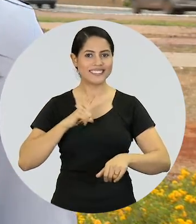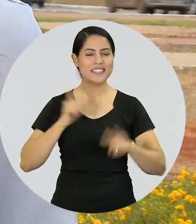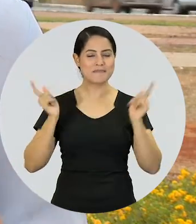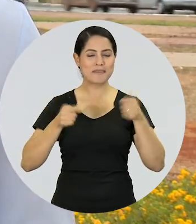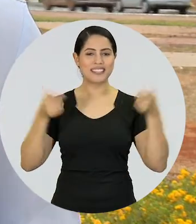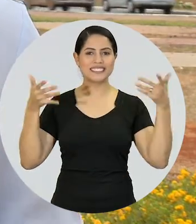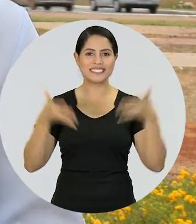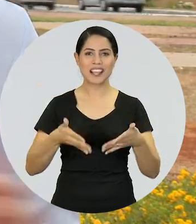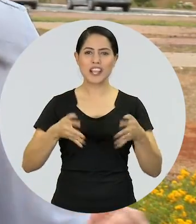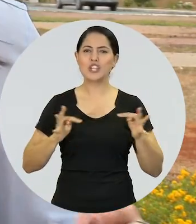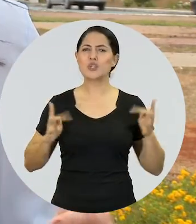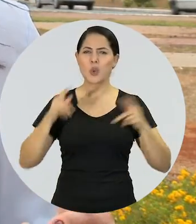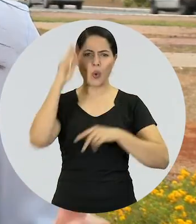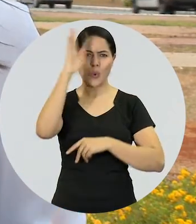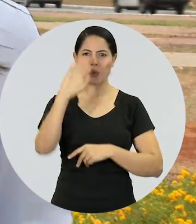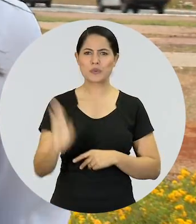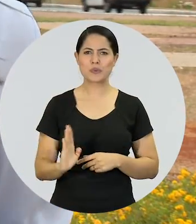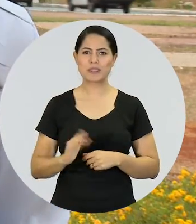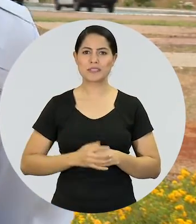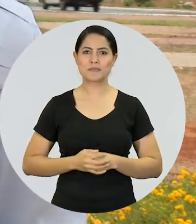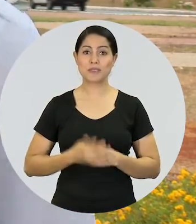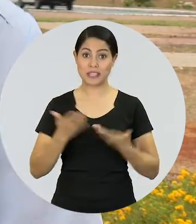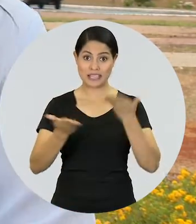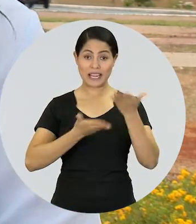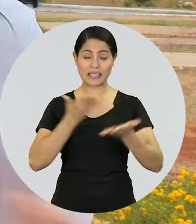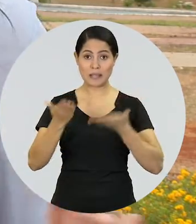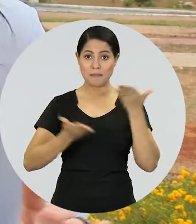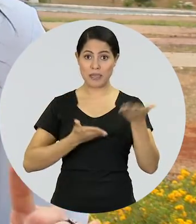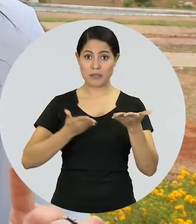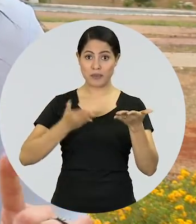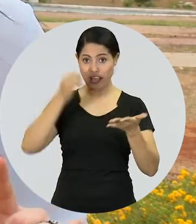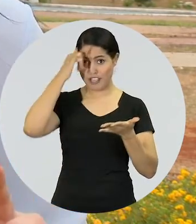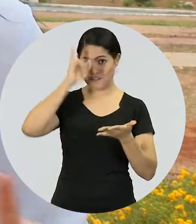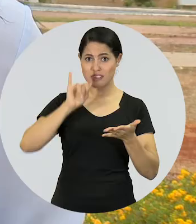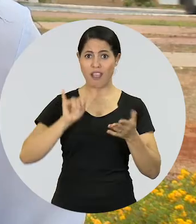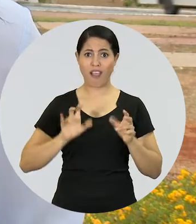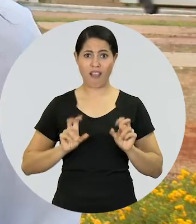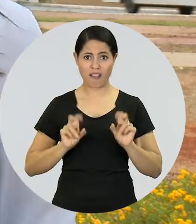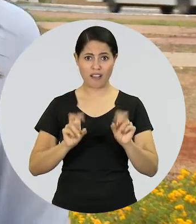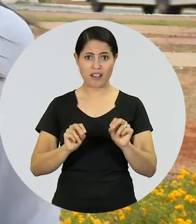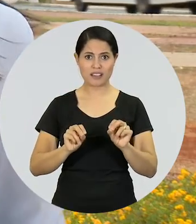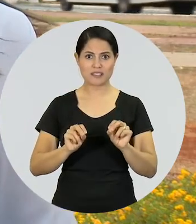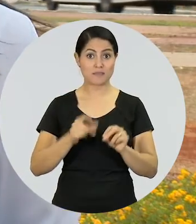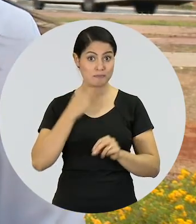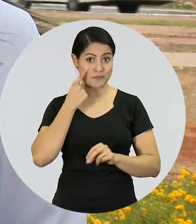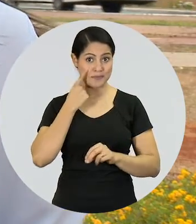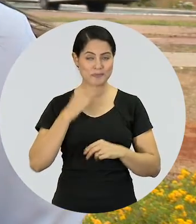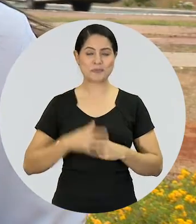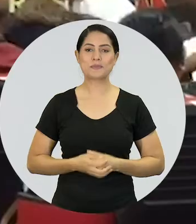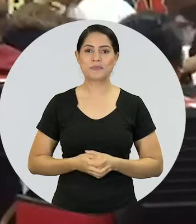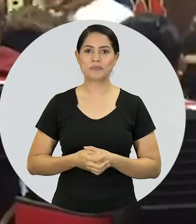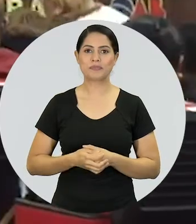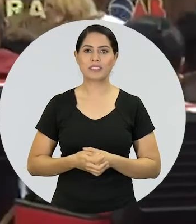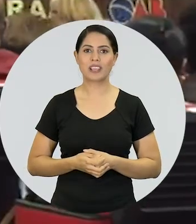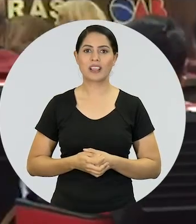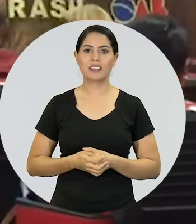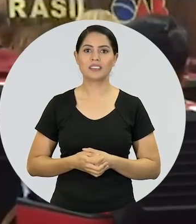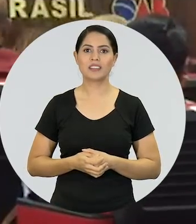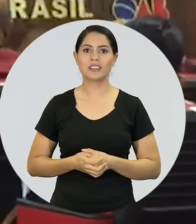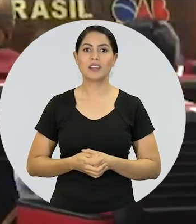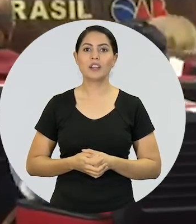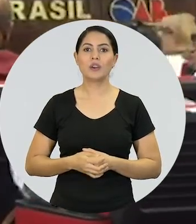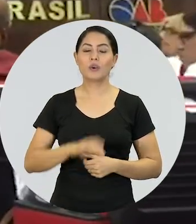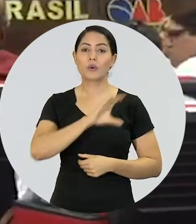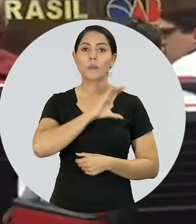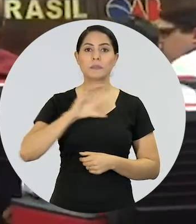das seccionais e subseções em todo o país. A prevenção não pode ser deixada de lado. Confira comigo. A Comissão da